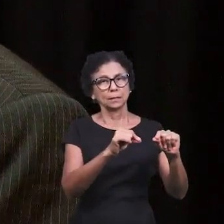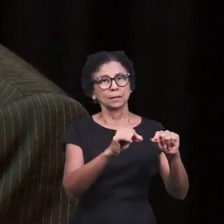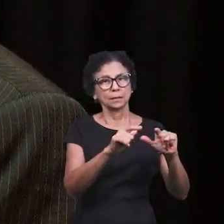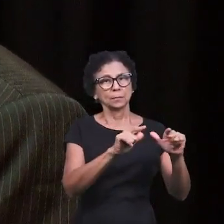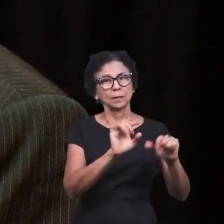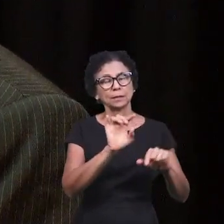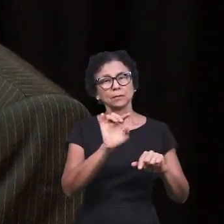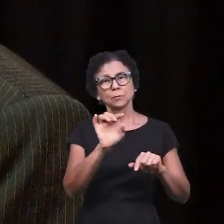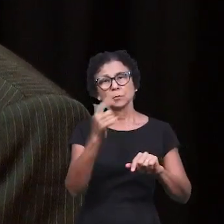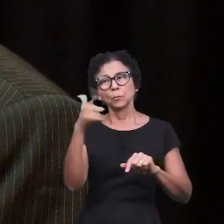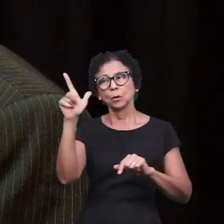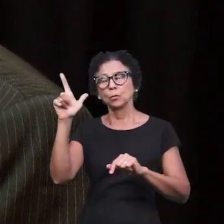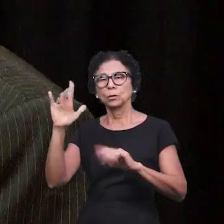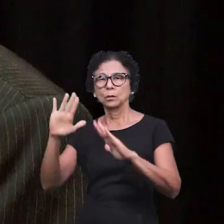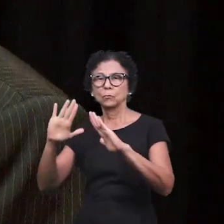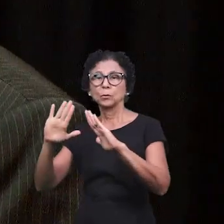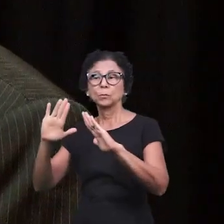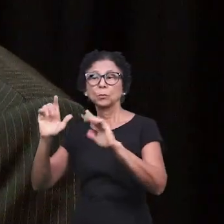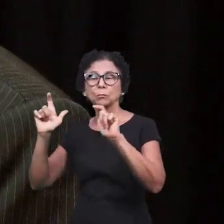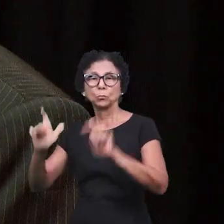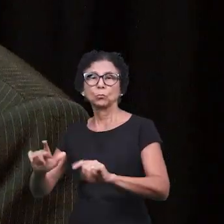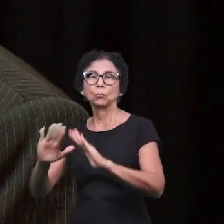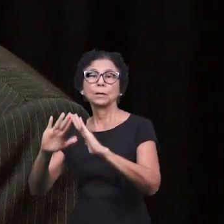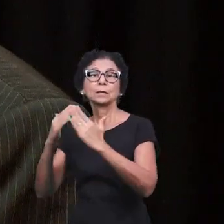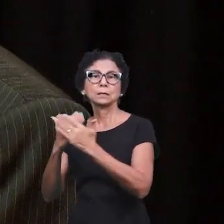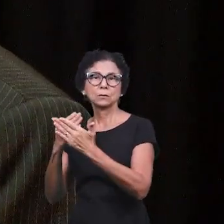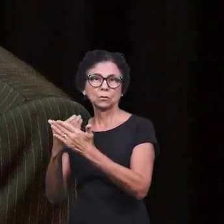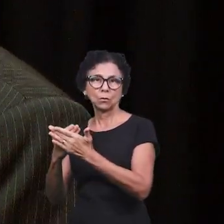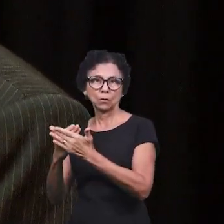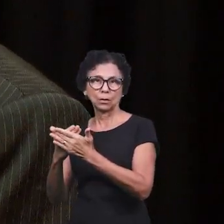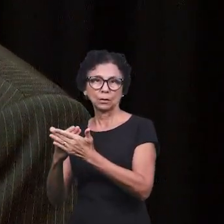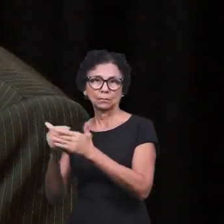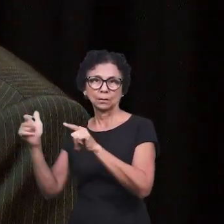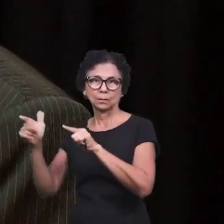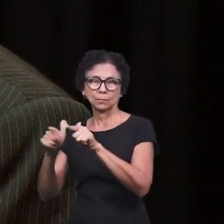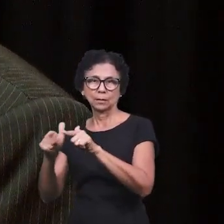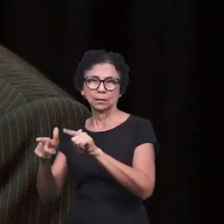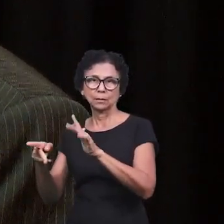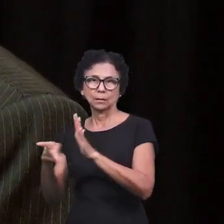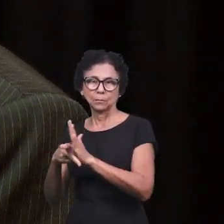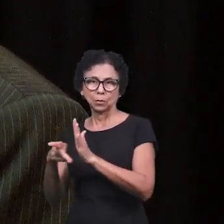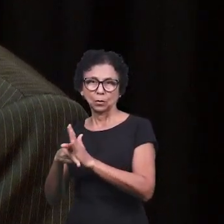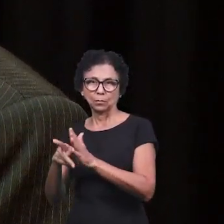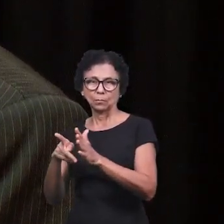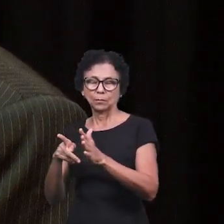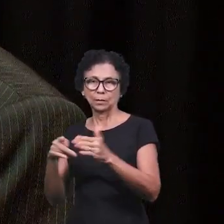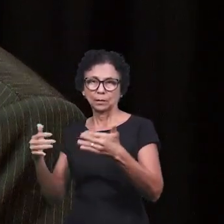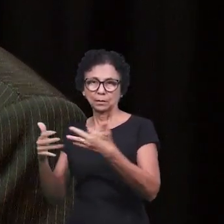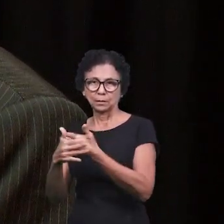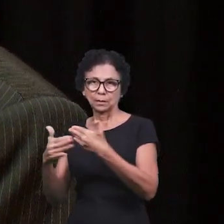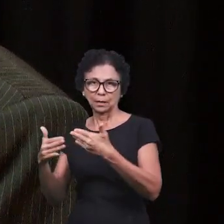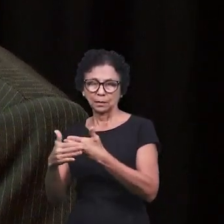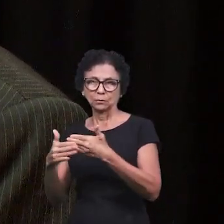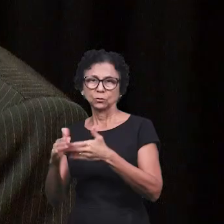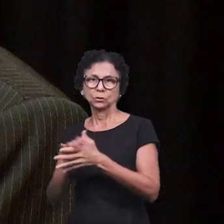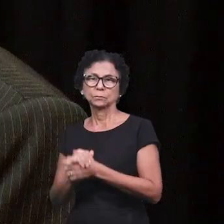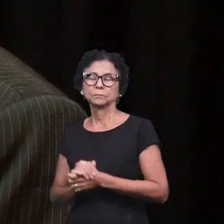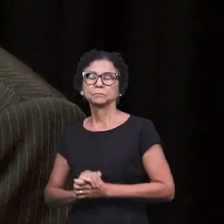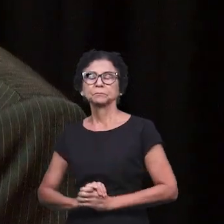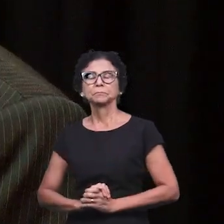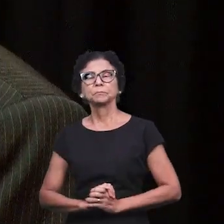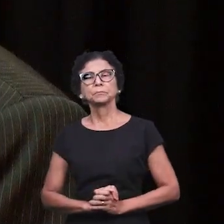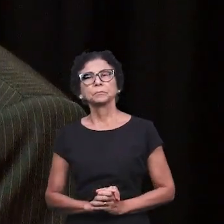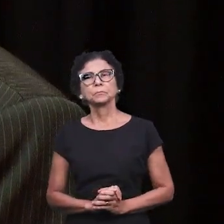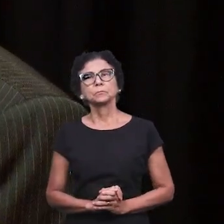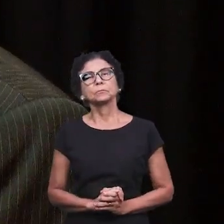ali, porque eu era secretária de educação, eu tinha essa liberdade de trabalhar em escolas. E passei a trabalhar em uma escola na própria cidade ali de Sobradinho, e